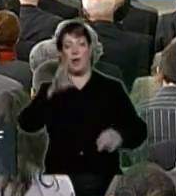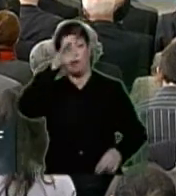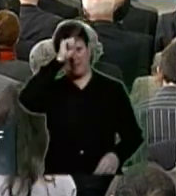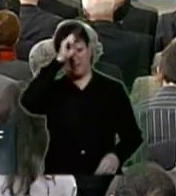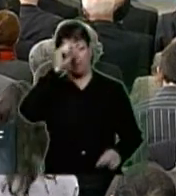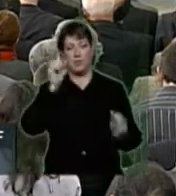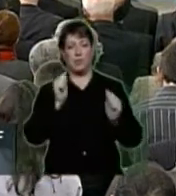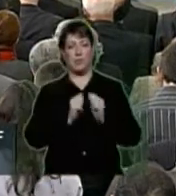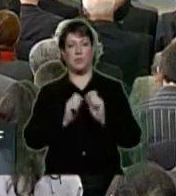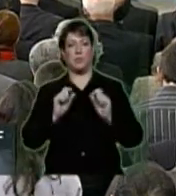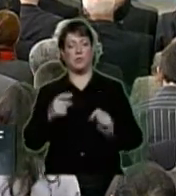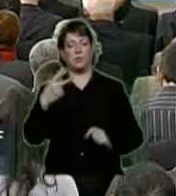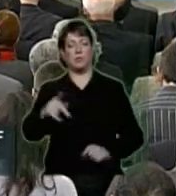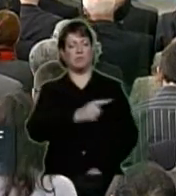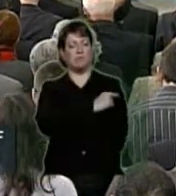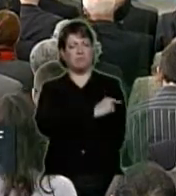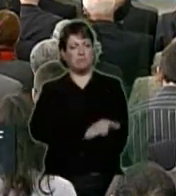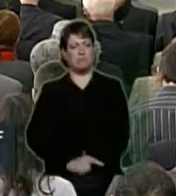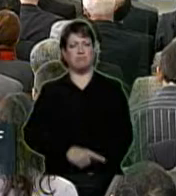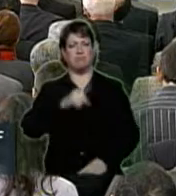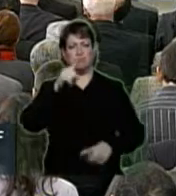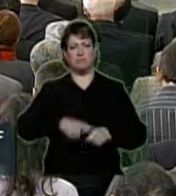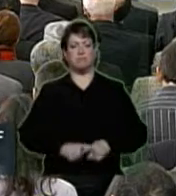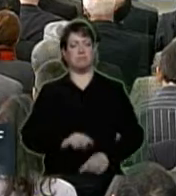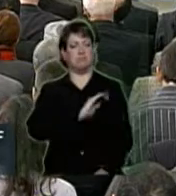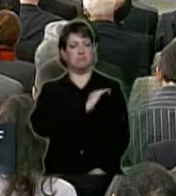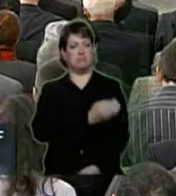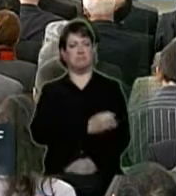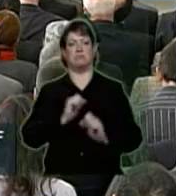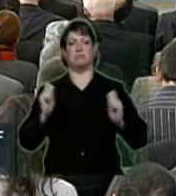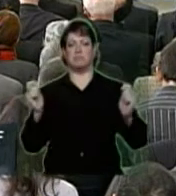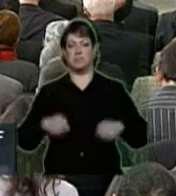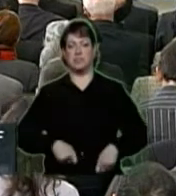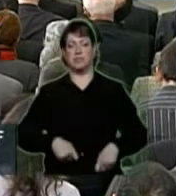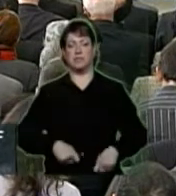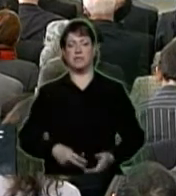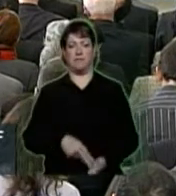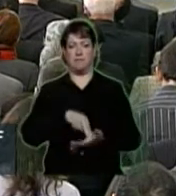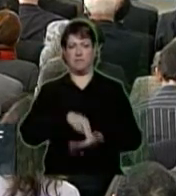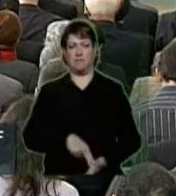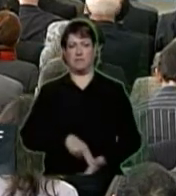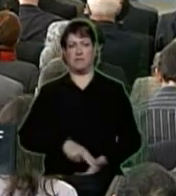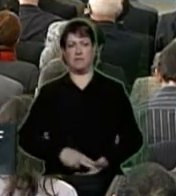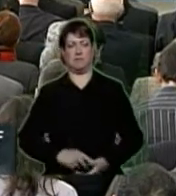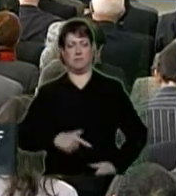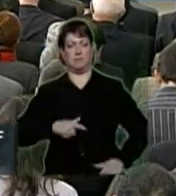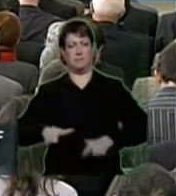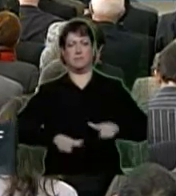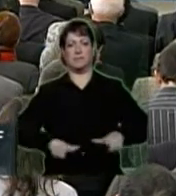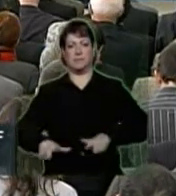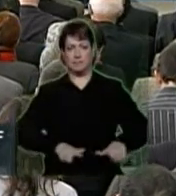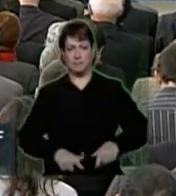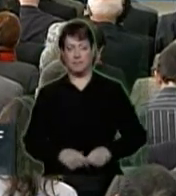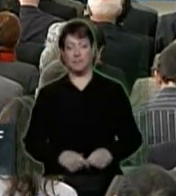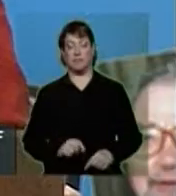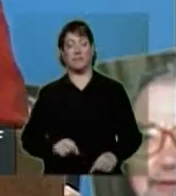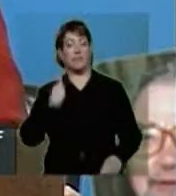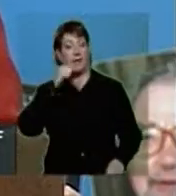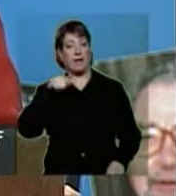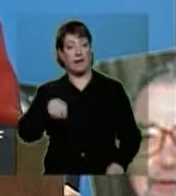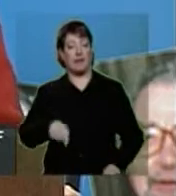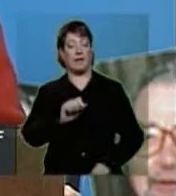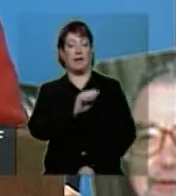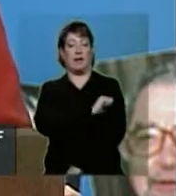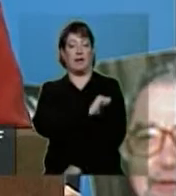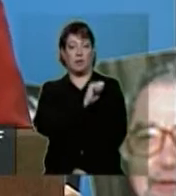com sua integridade, sua competência, sua firmeza de princípios. Aluna que a teve e